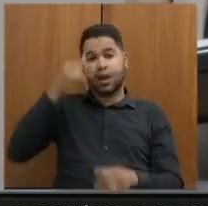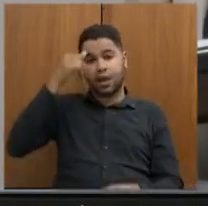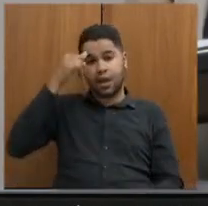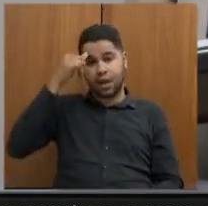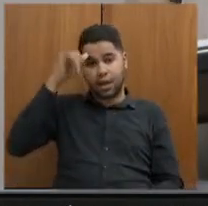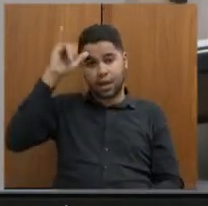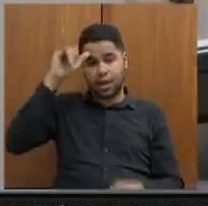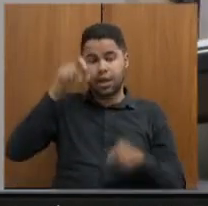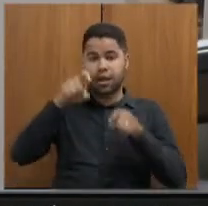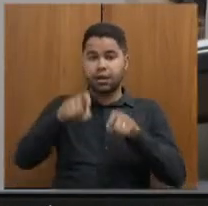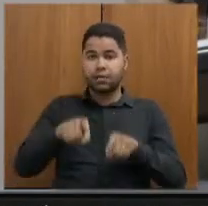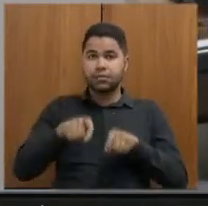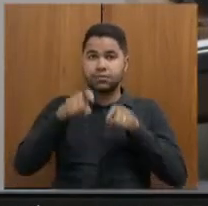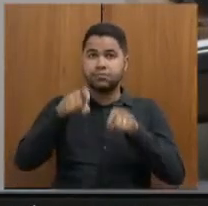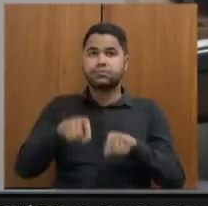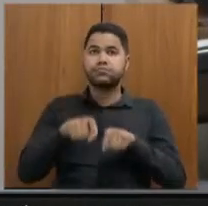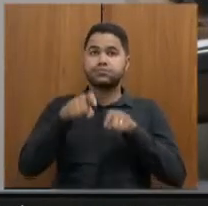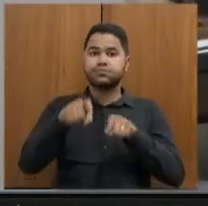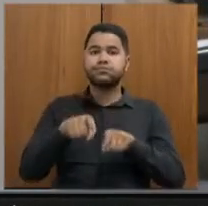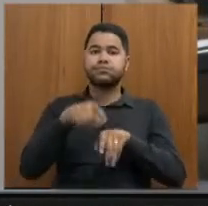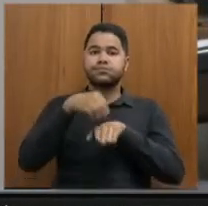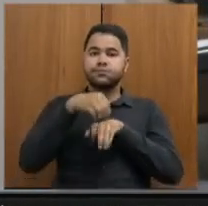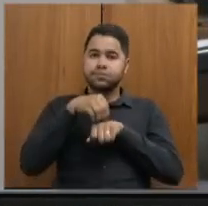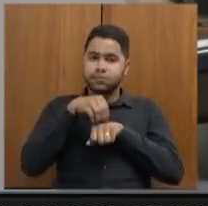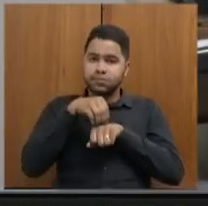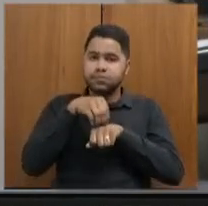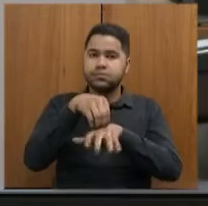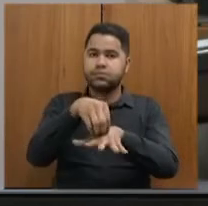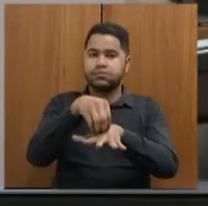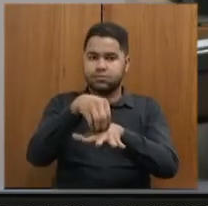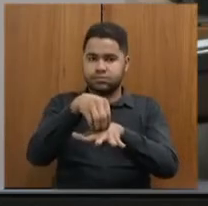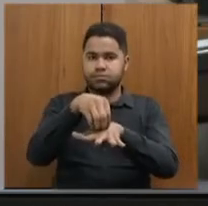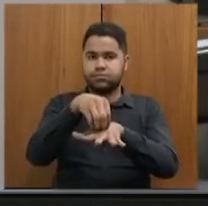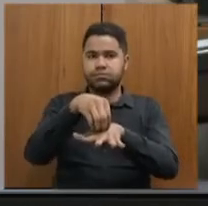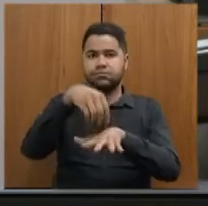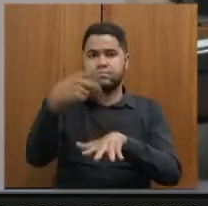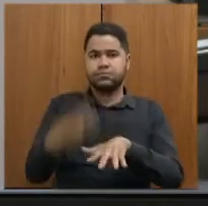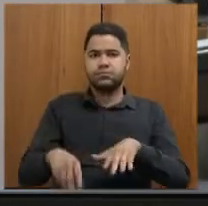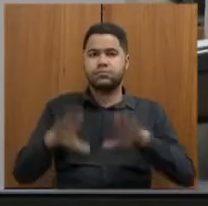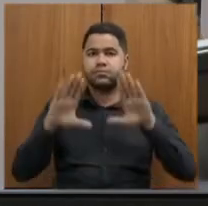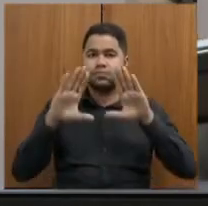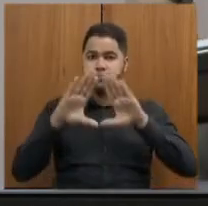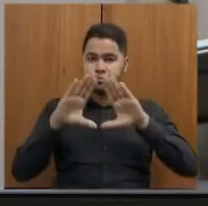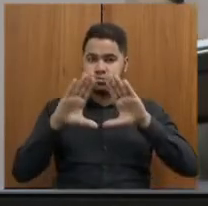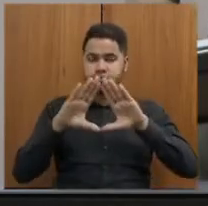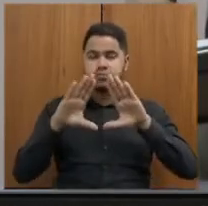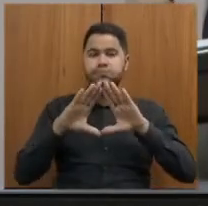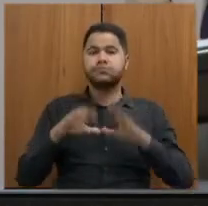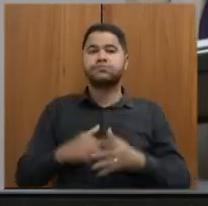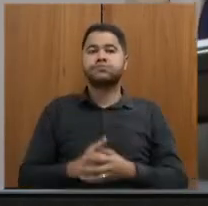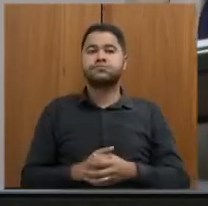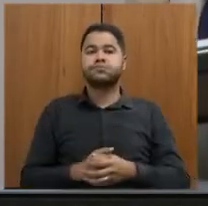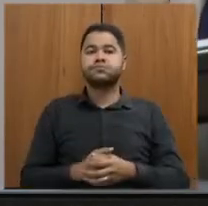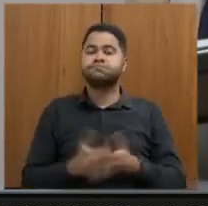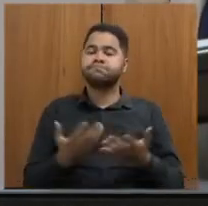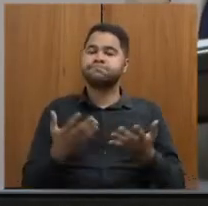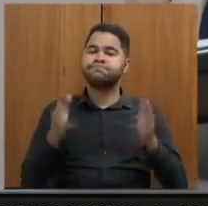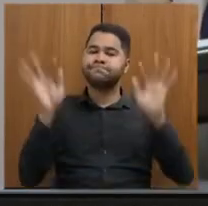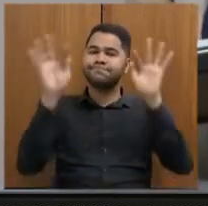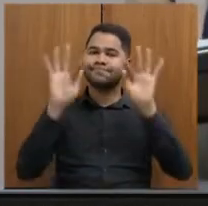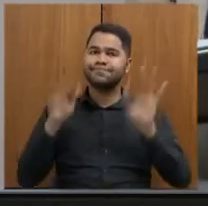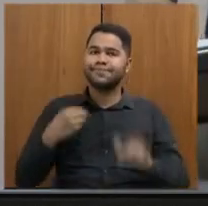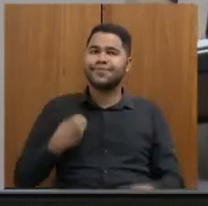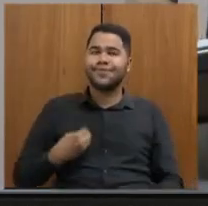é e água indústria de Agropecuária e agroindústria da Assembleia Legislativa e ficou muito feliz